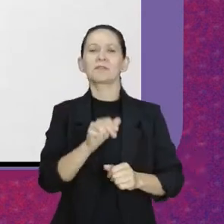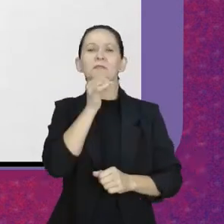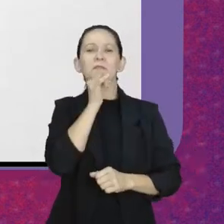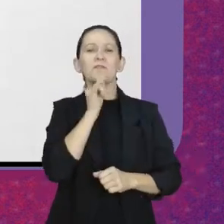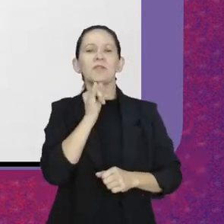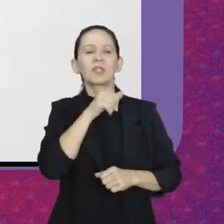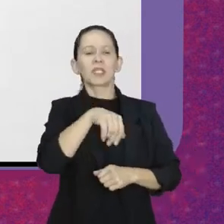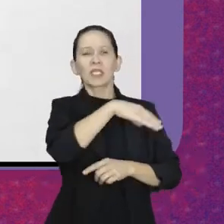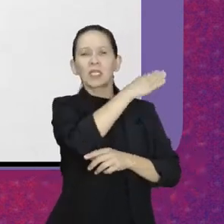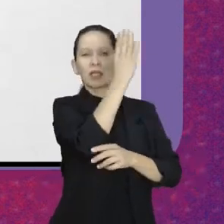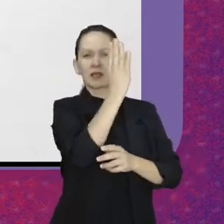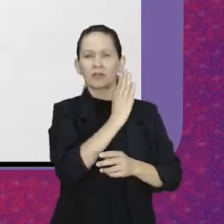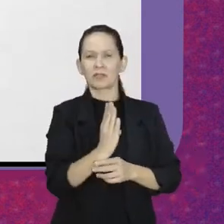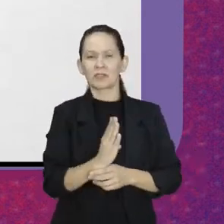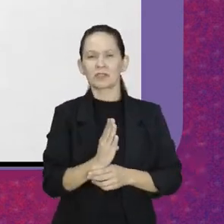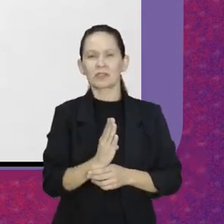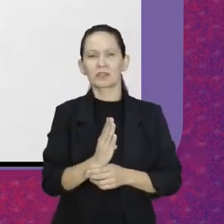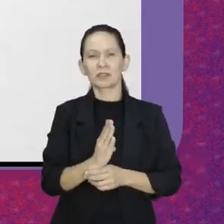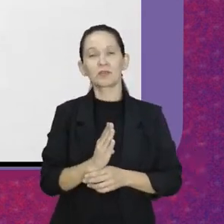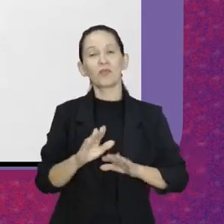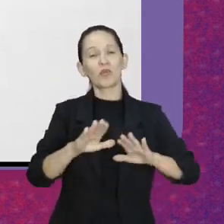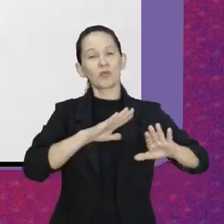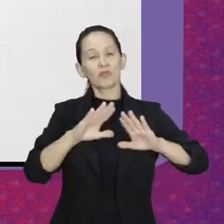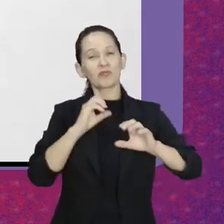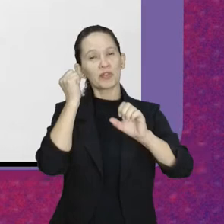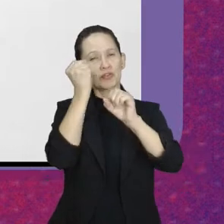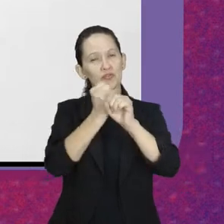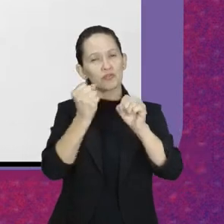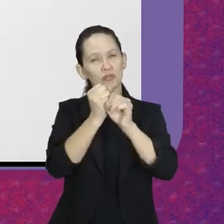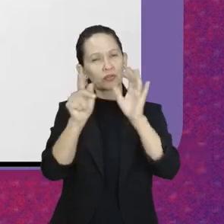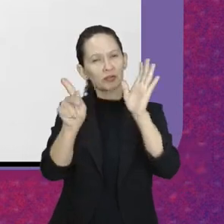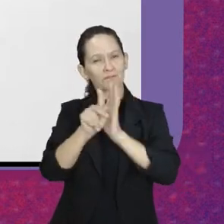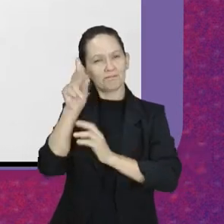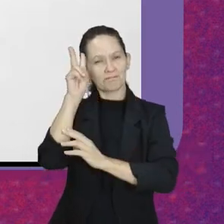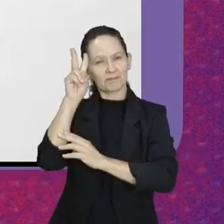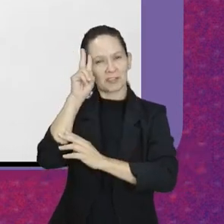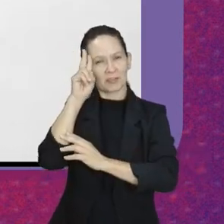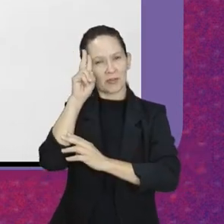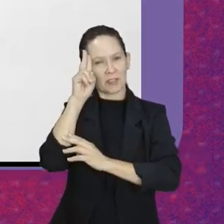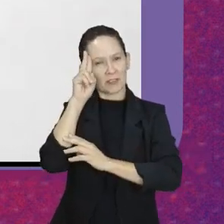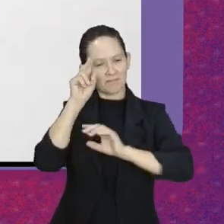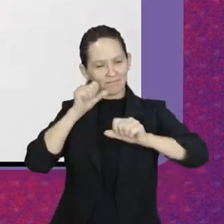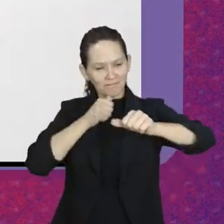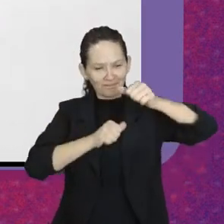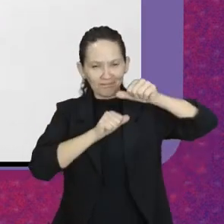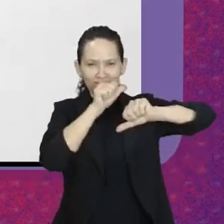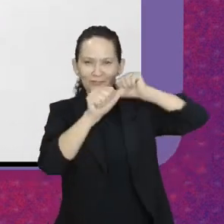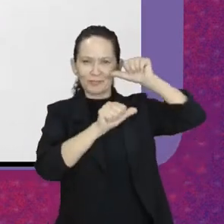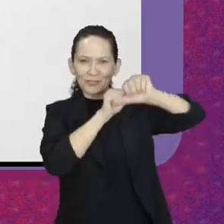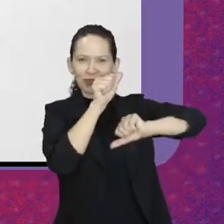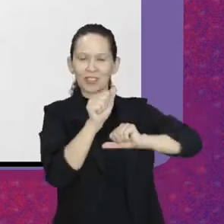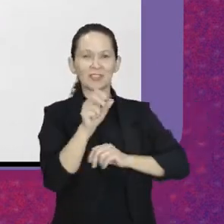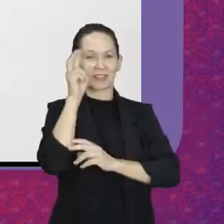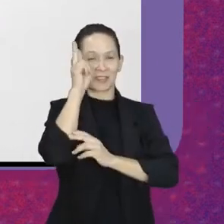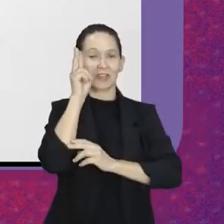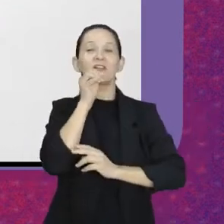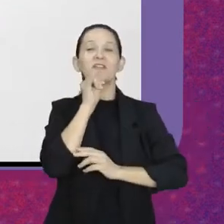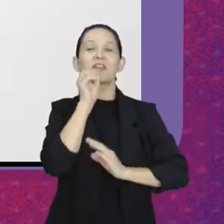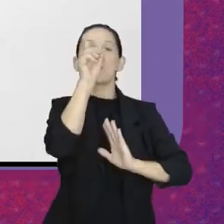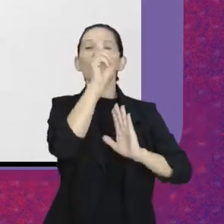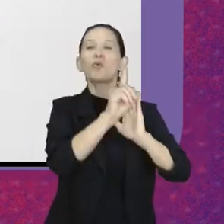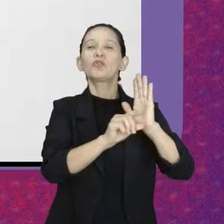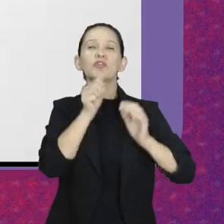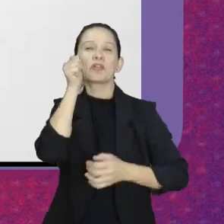Brasil foi um movimento de construção histórica, né? O direito à creche. Como o direito das mulheres e direito